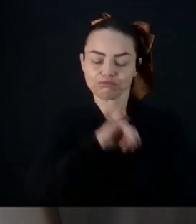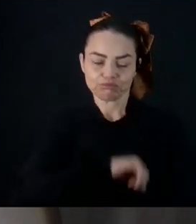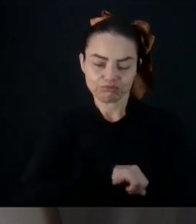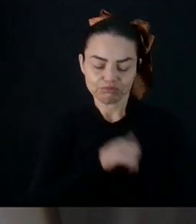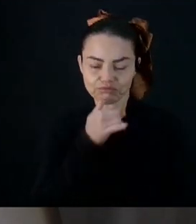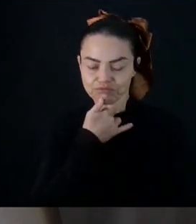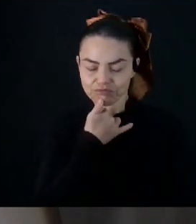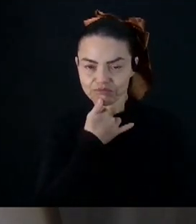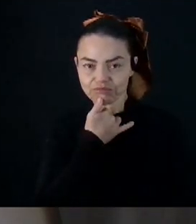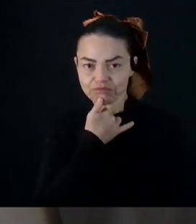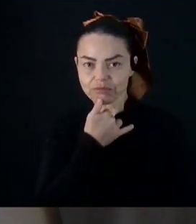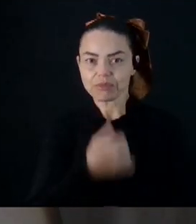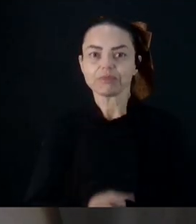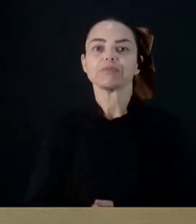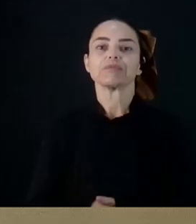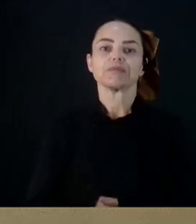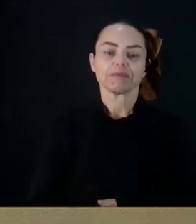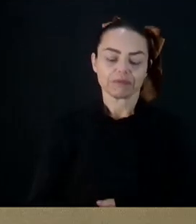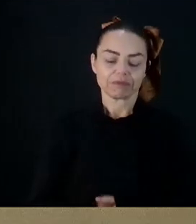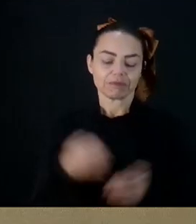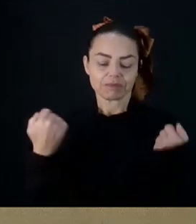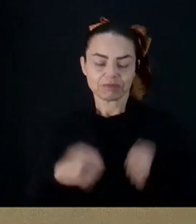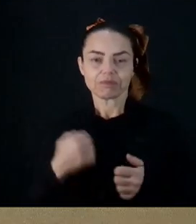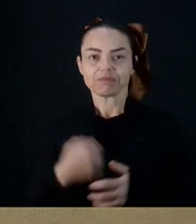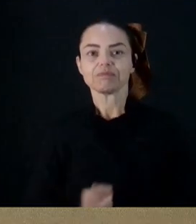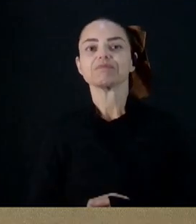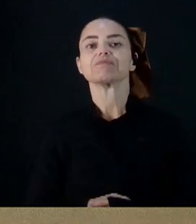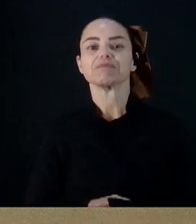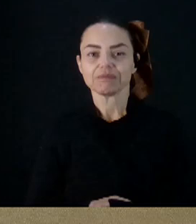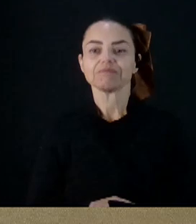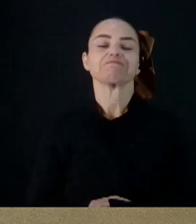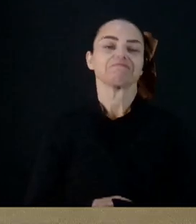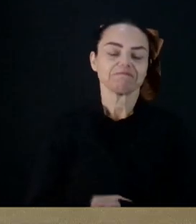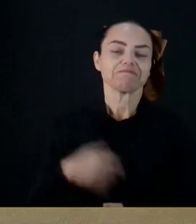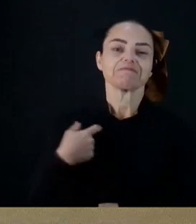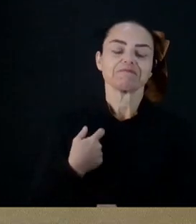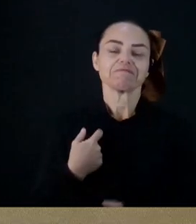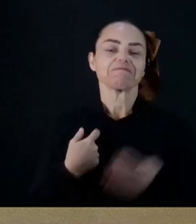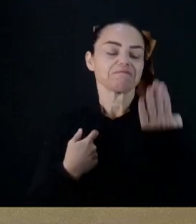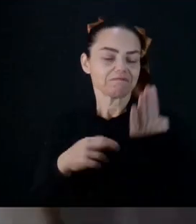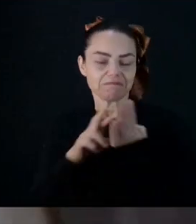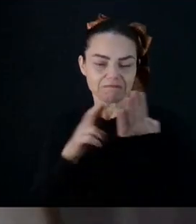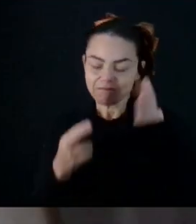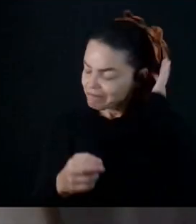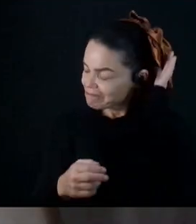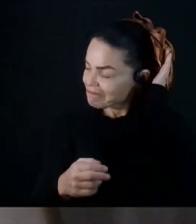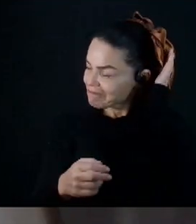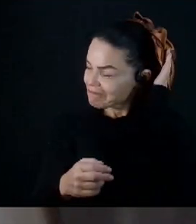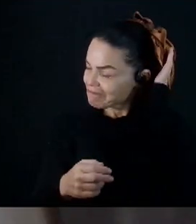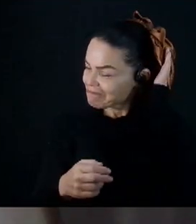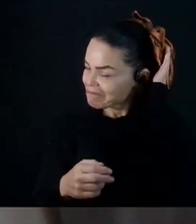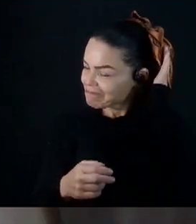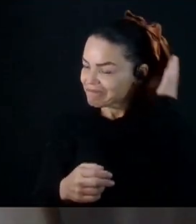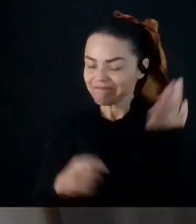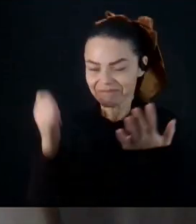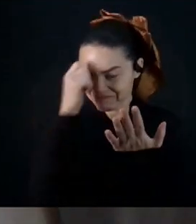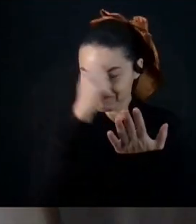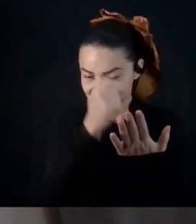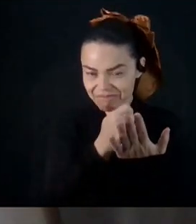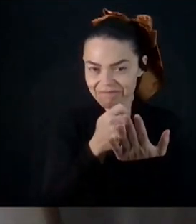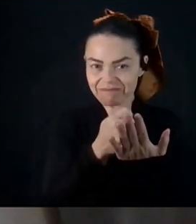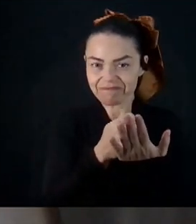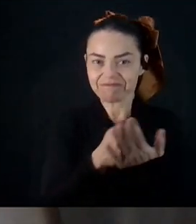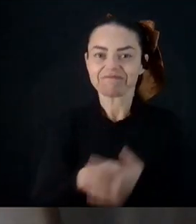Se antigamente eu precisava esperar para olhar na revista para fazer a maquiagem. E às vezes do salão, né? Você